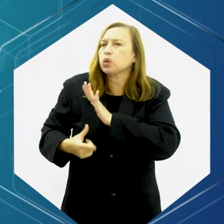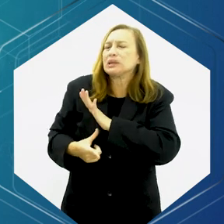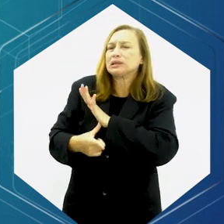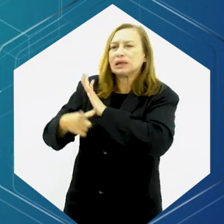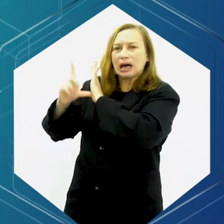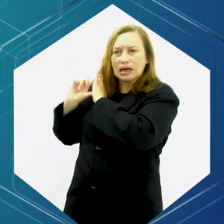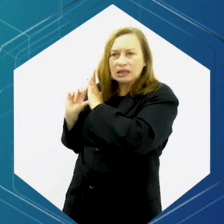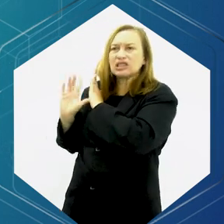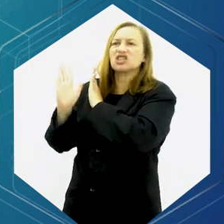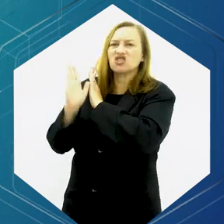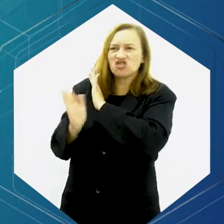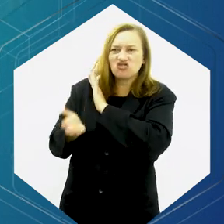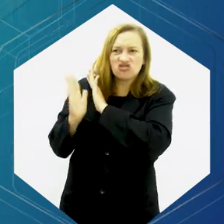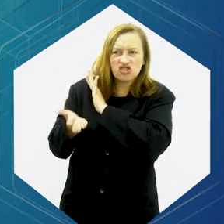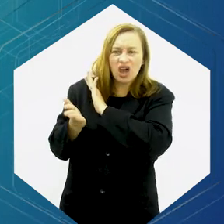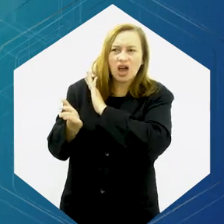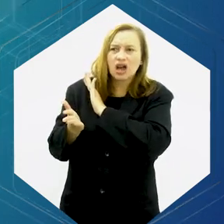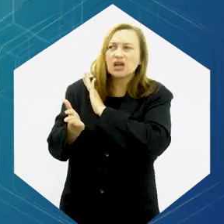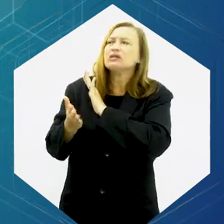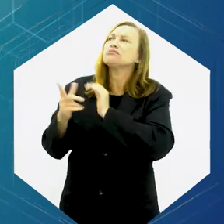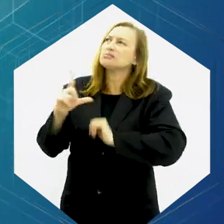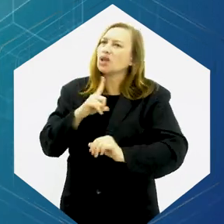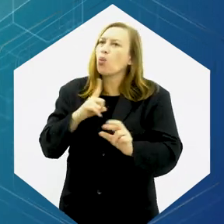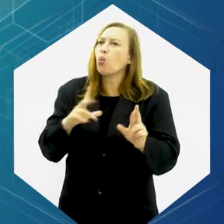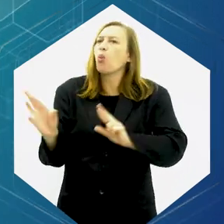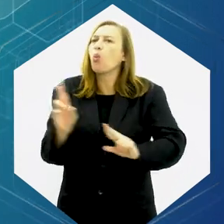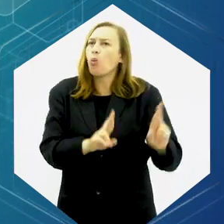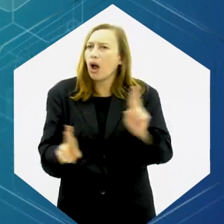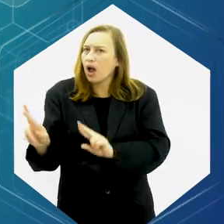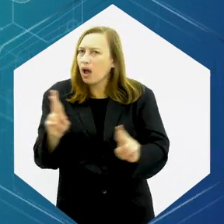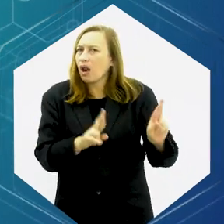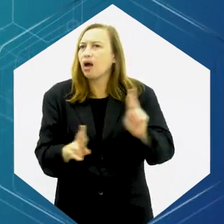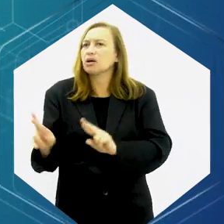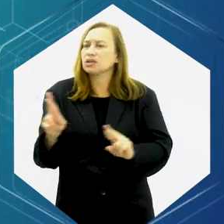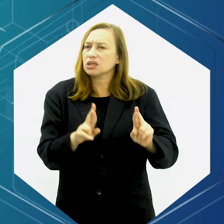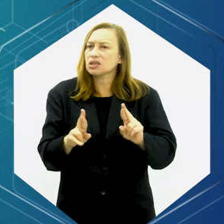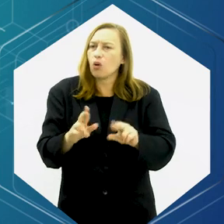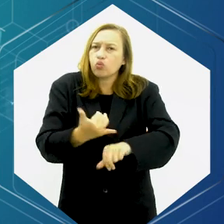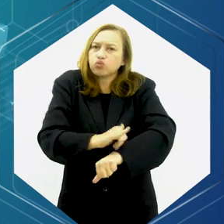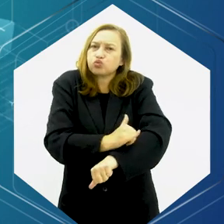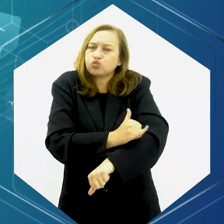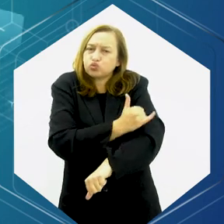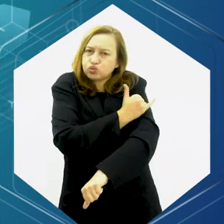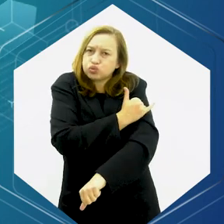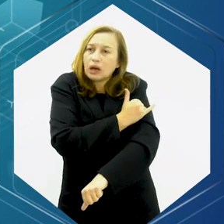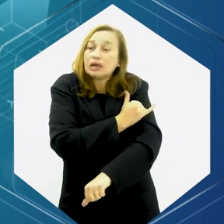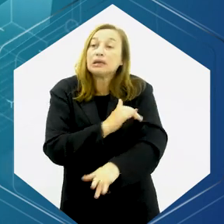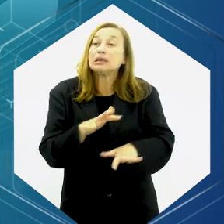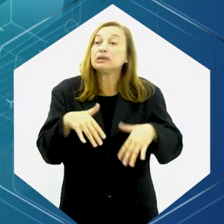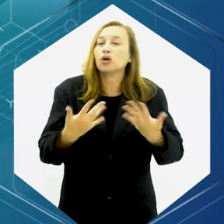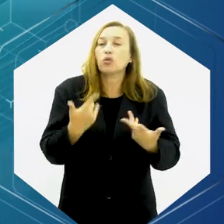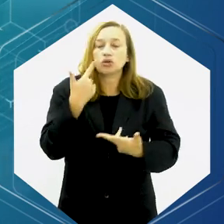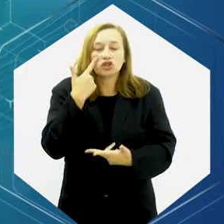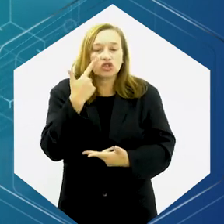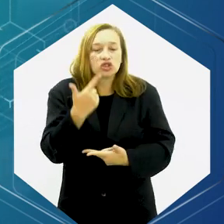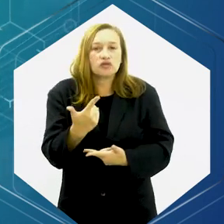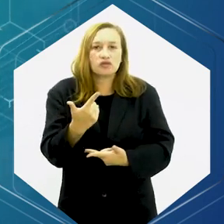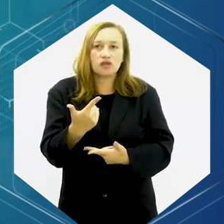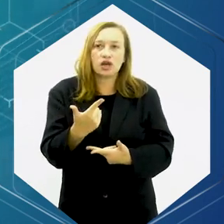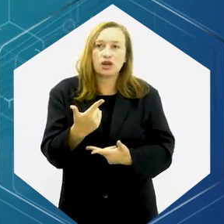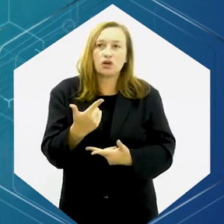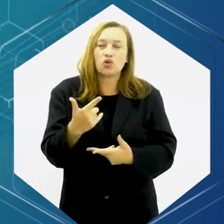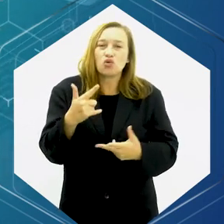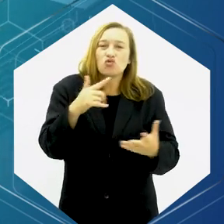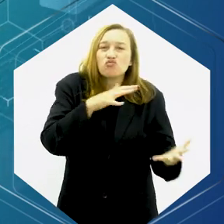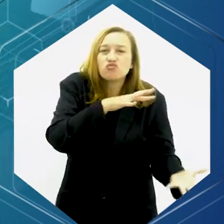estudos anteriores né que já trouxeram que há uma relação entre renda e obesidade né então quando a gente olha